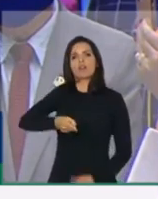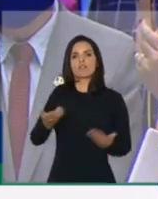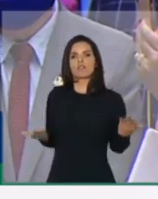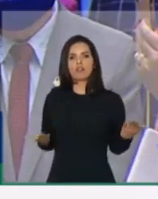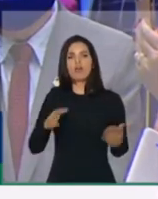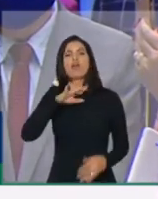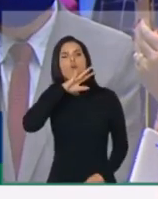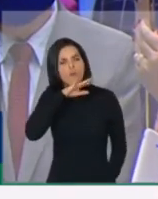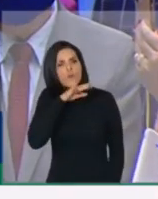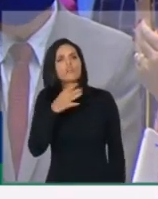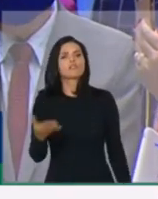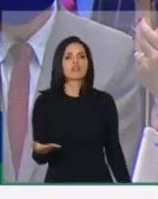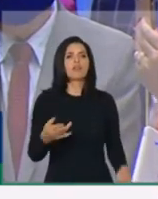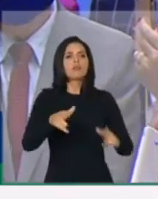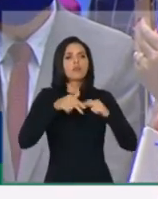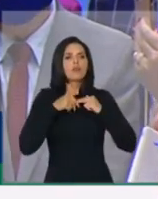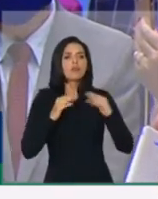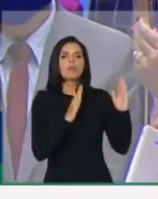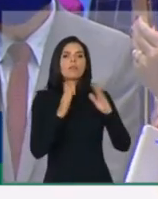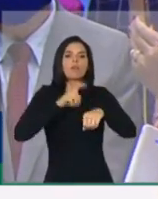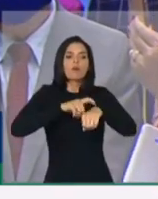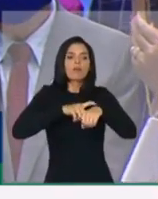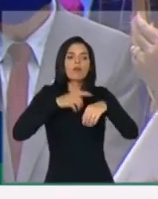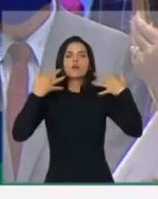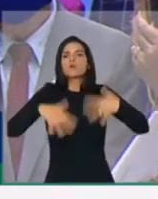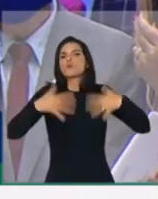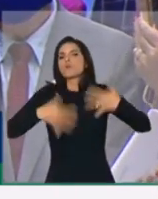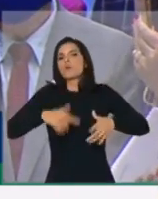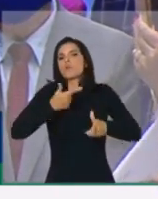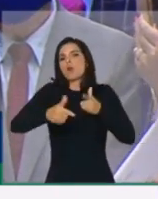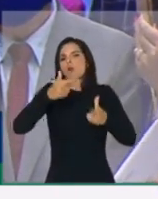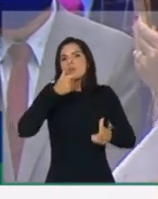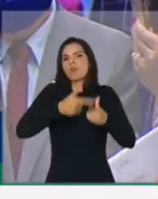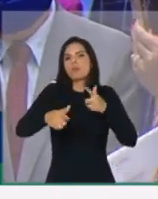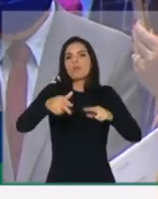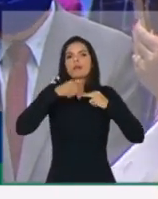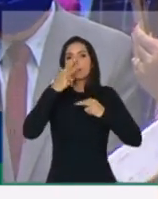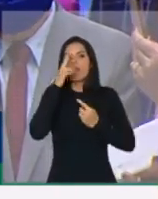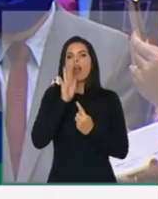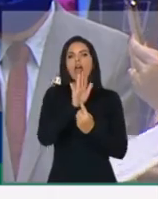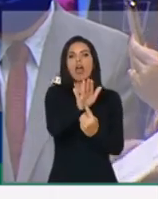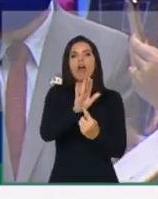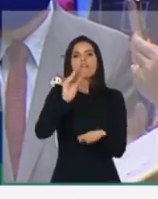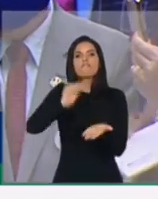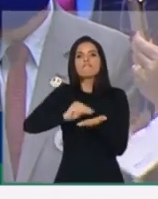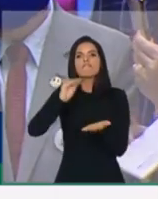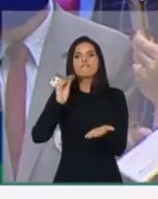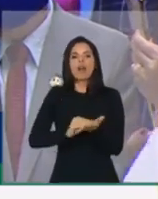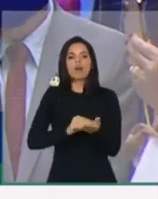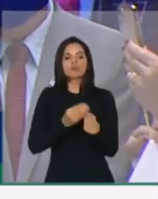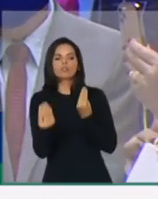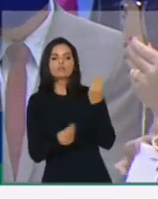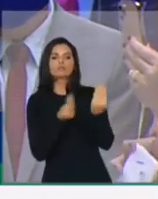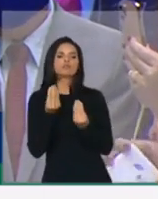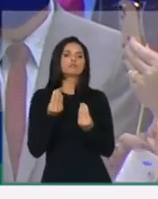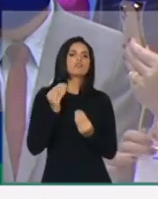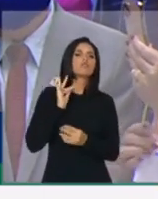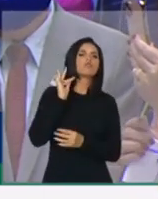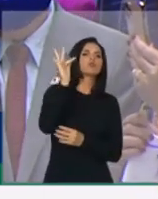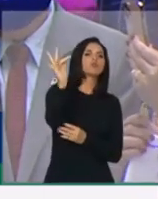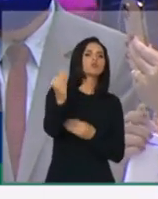É ruim, sobretudo em momentos de crise, porque emite um sinal de falta de previsibilidade para o